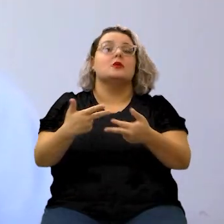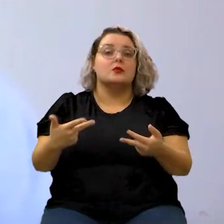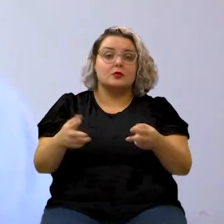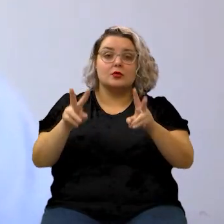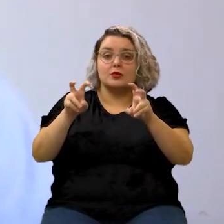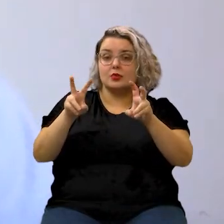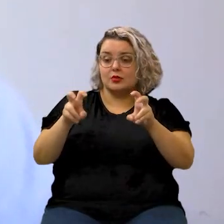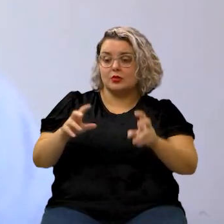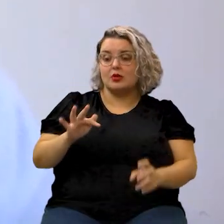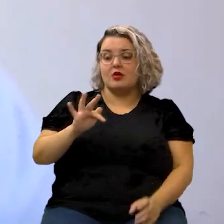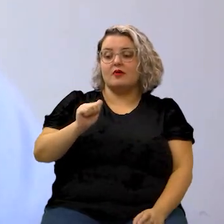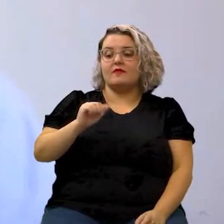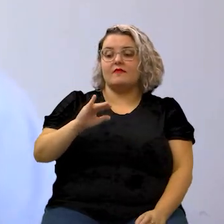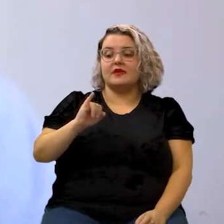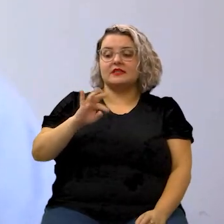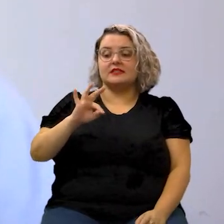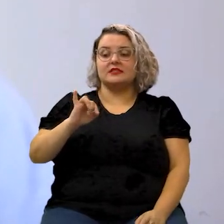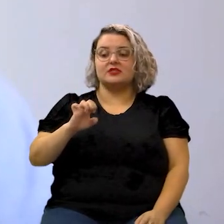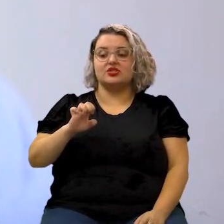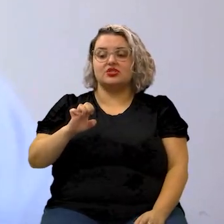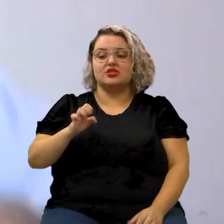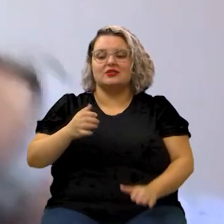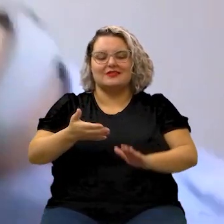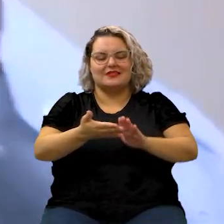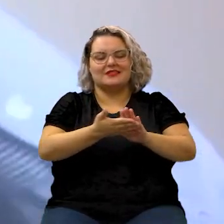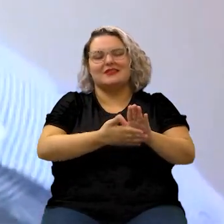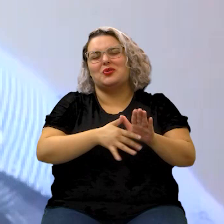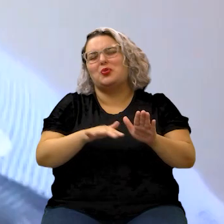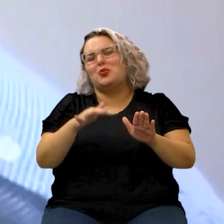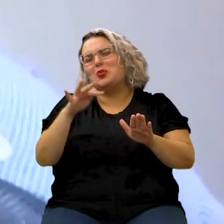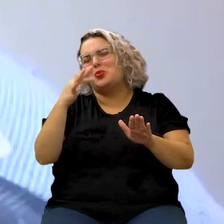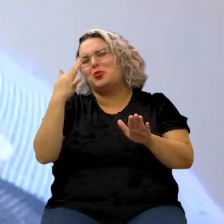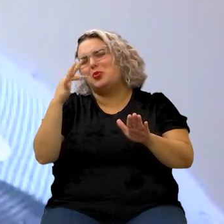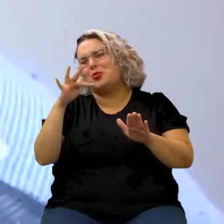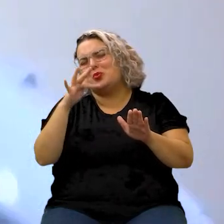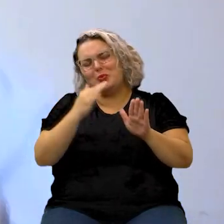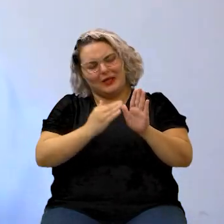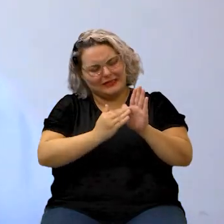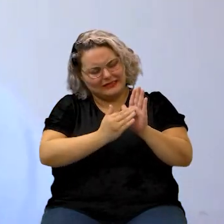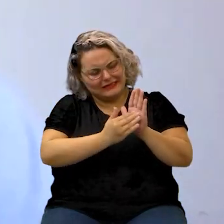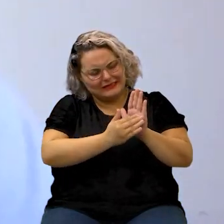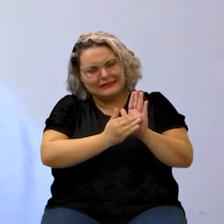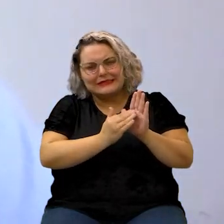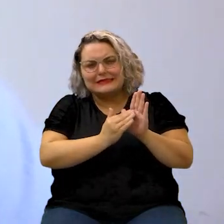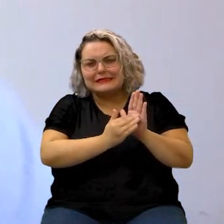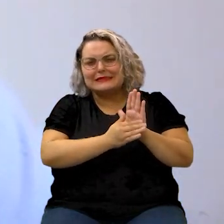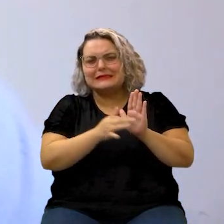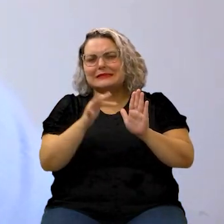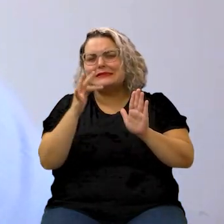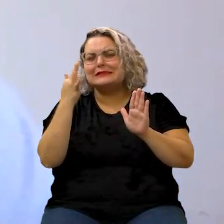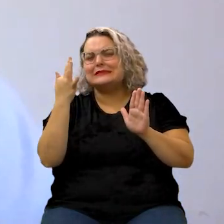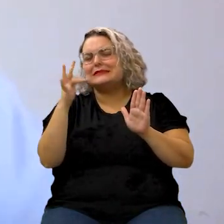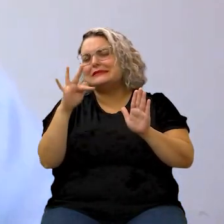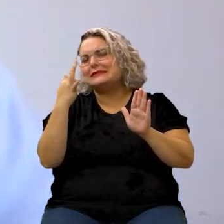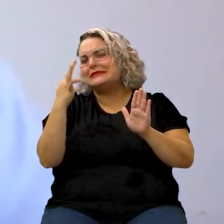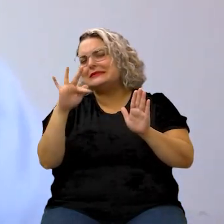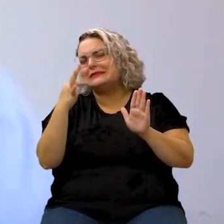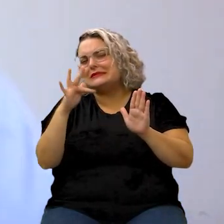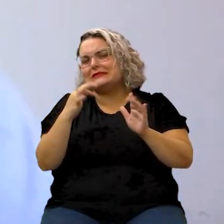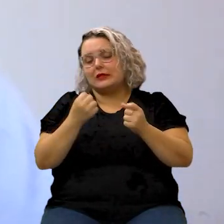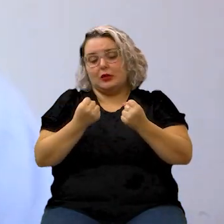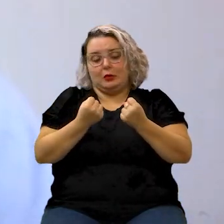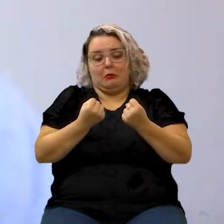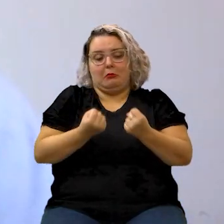acontece é a famosa fascite plantar, que é aquela dor que dá lá na planta do pé, na parte de baixo, ocasionada